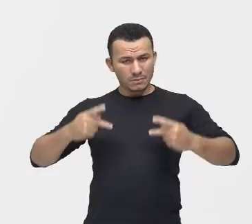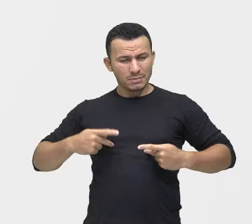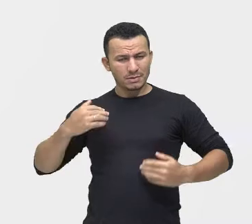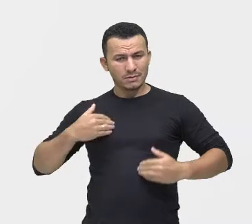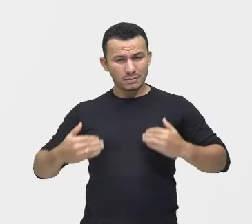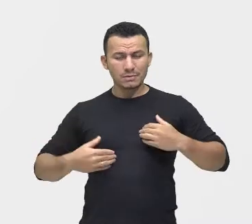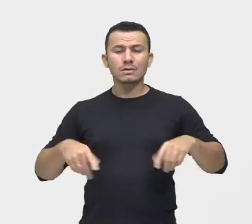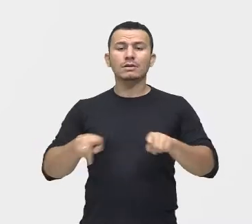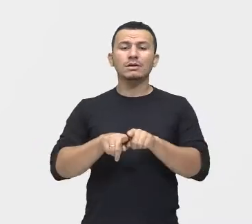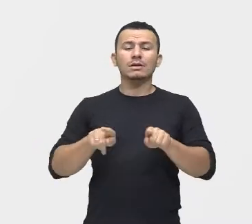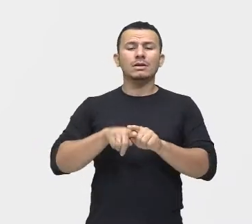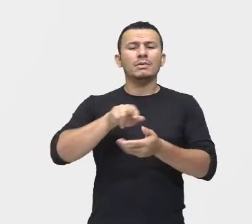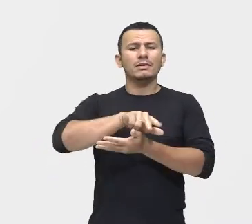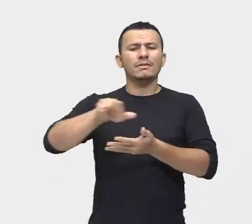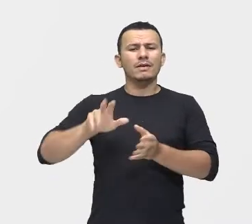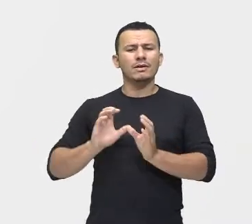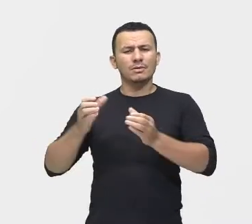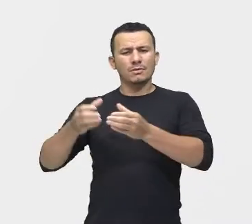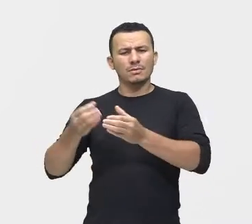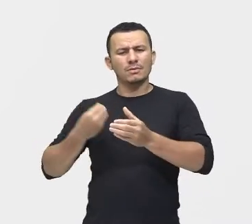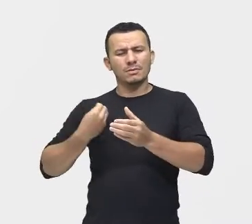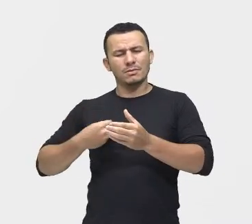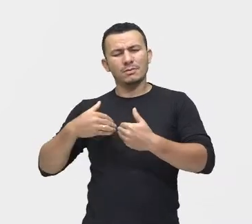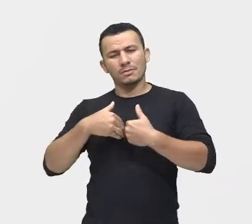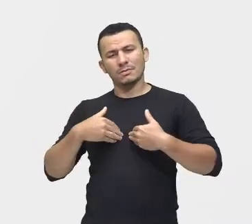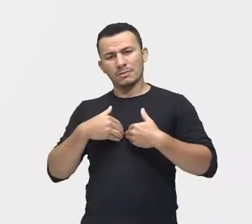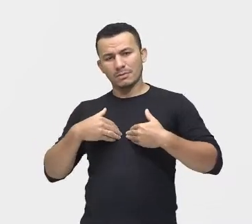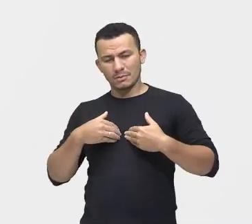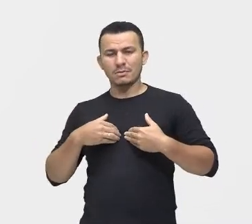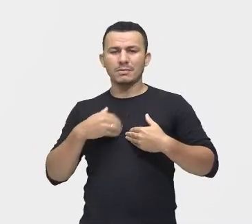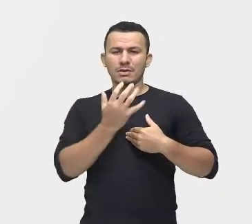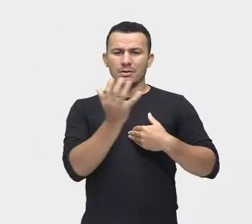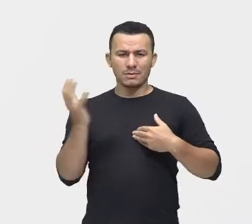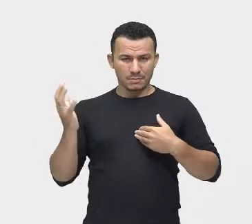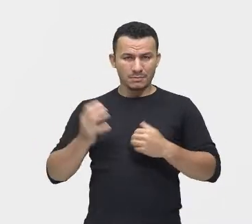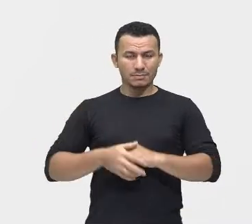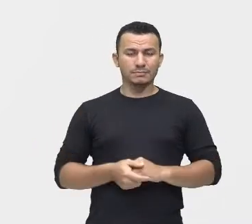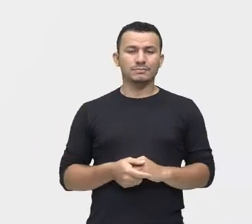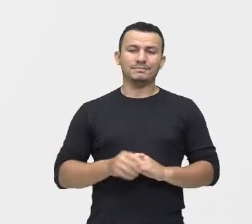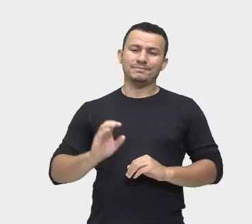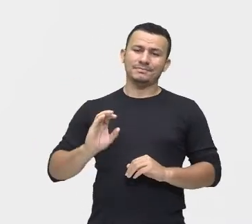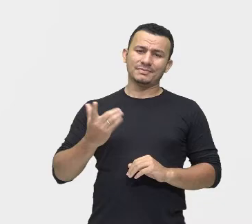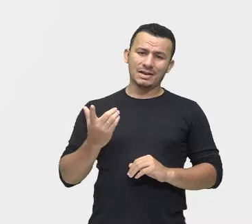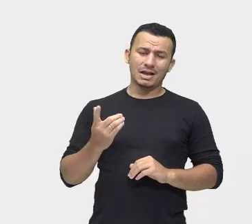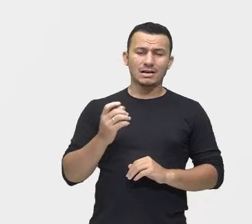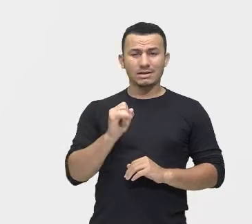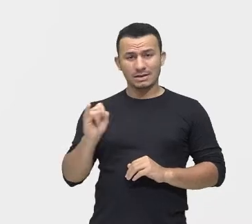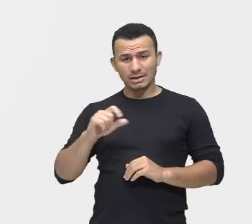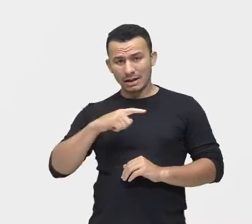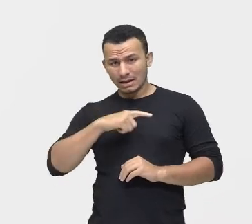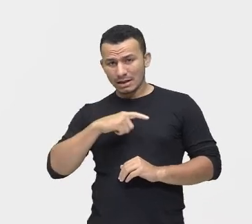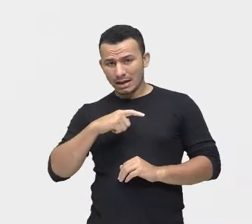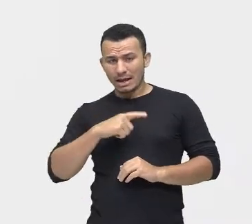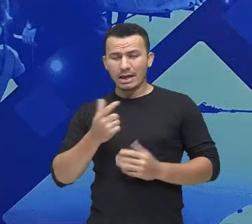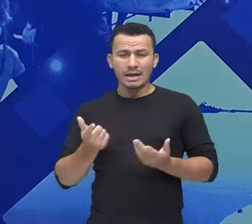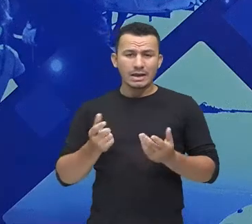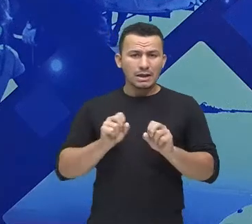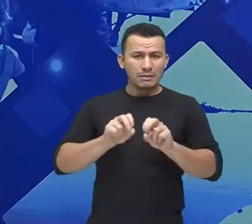e também de várias espécies encontradas na natureza. E é lógico, se tem impacto, né, que